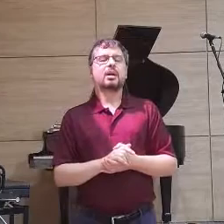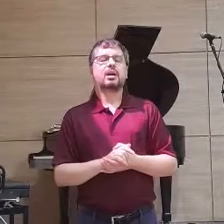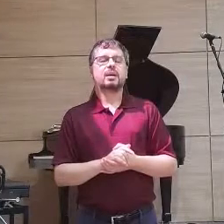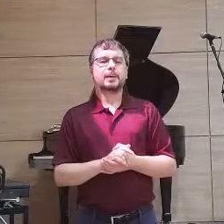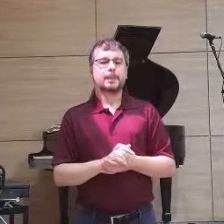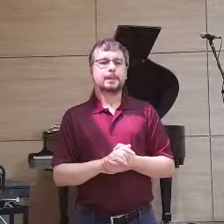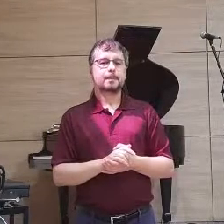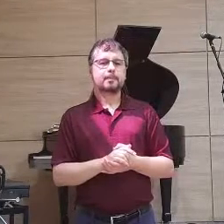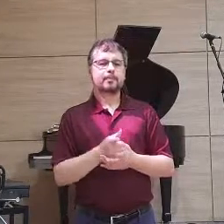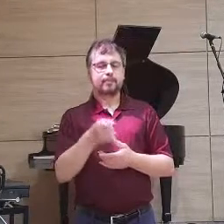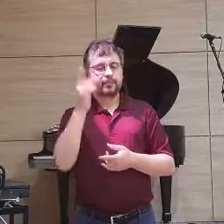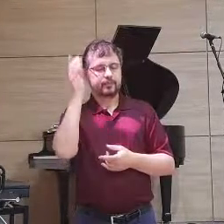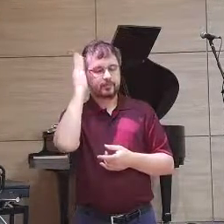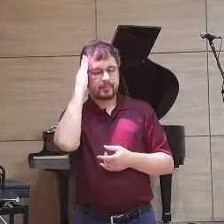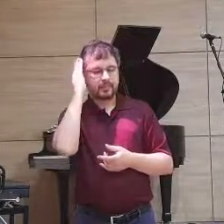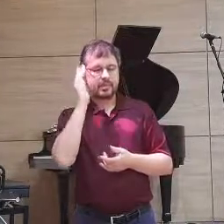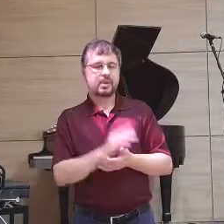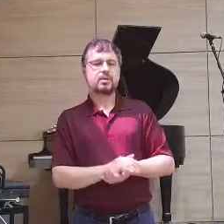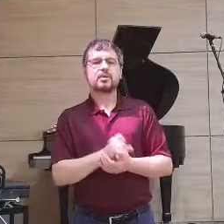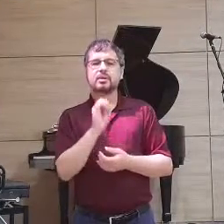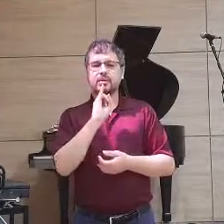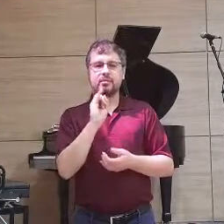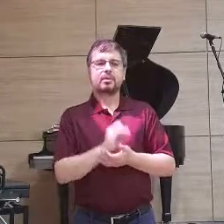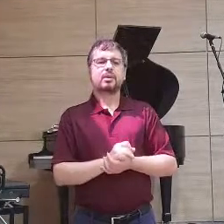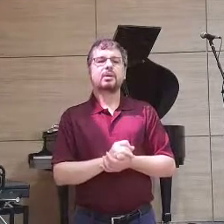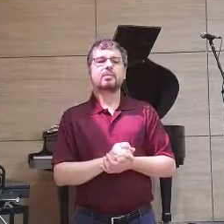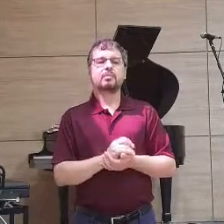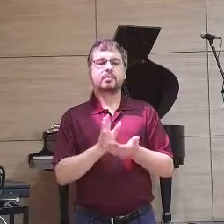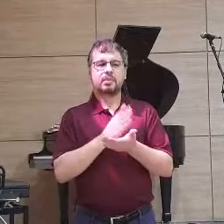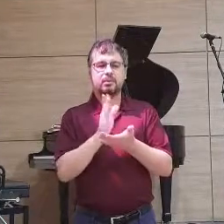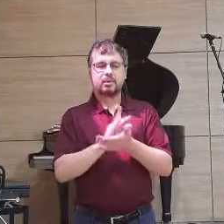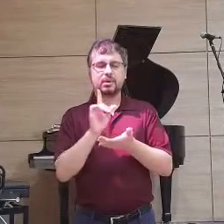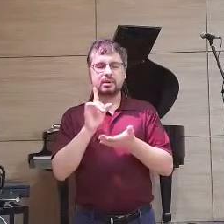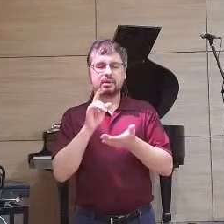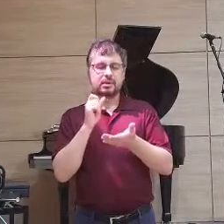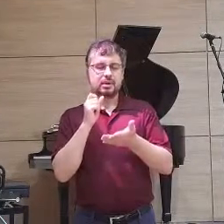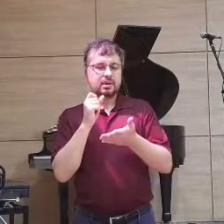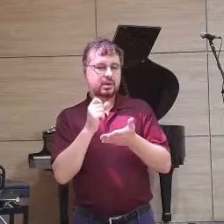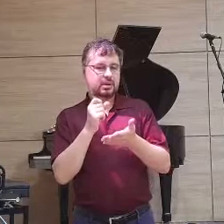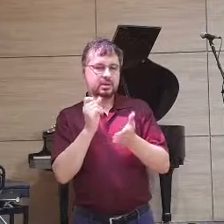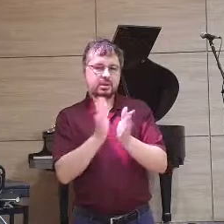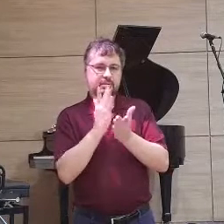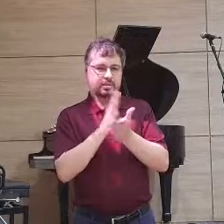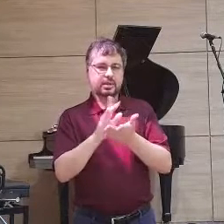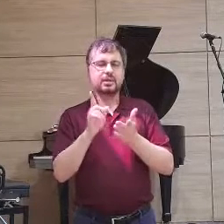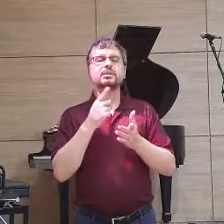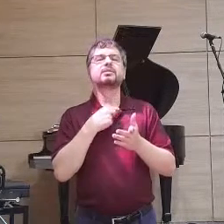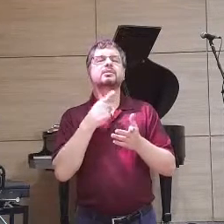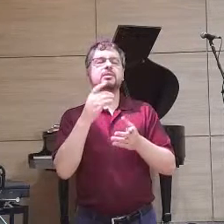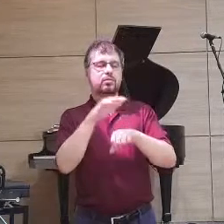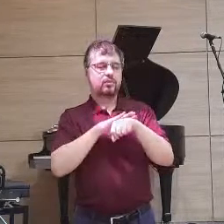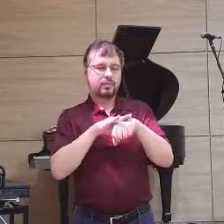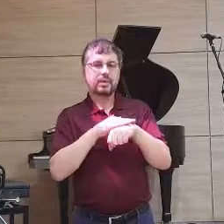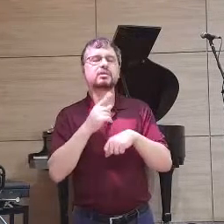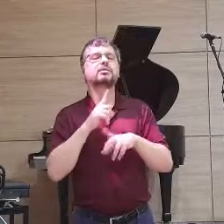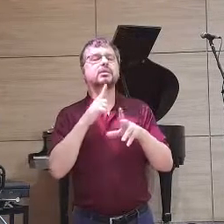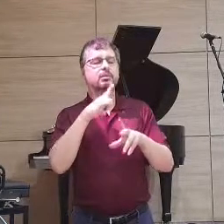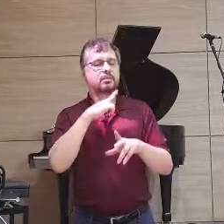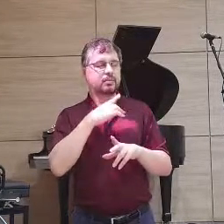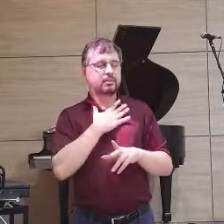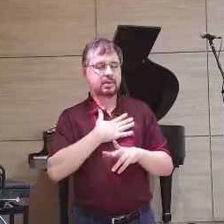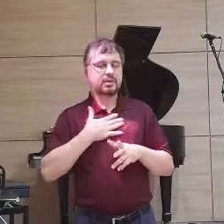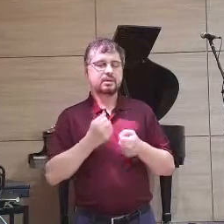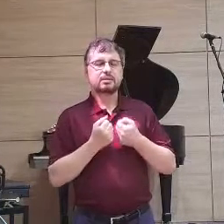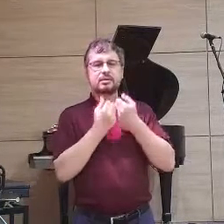guardar isso no celular somente no seu prato se você ainda não tem a Bíblia impressa não tem problema fala comigo eu tenho prazer de te